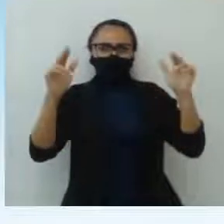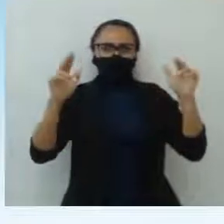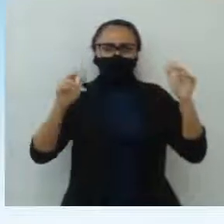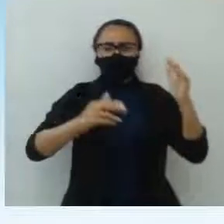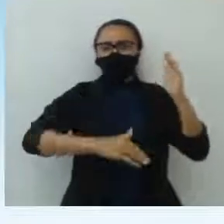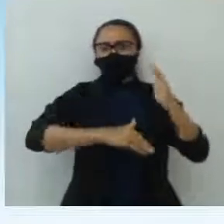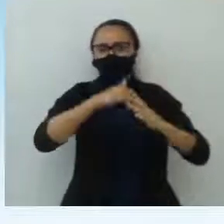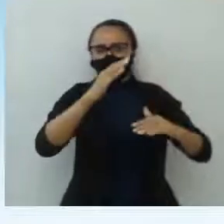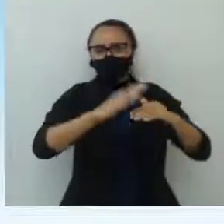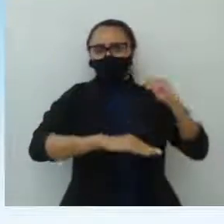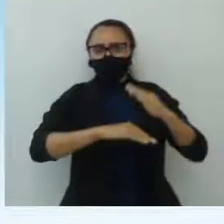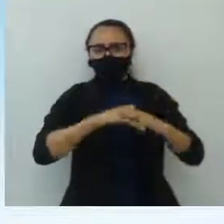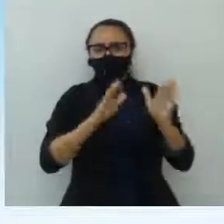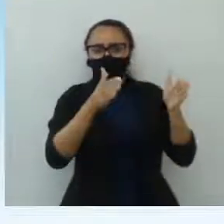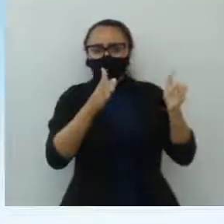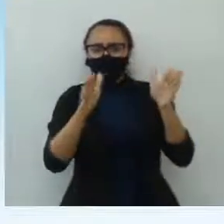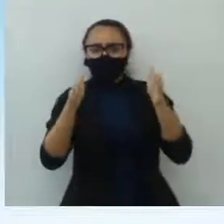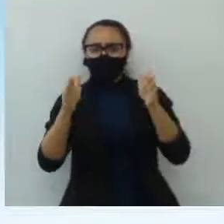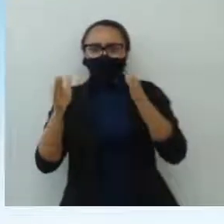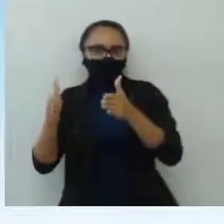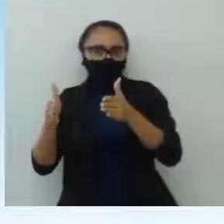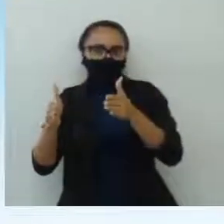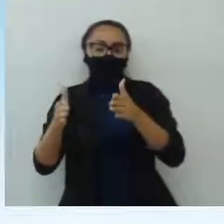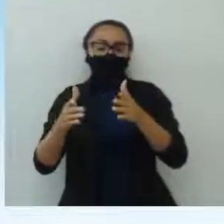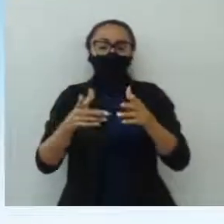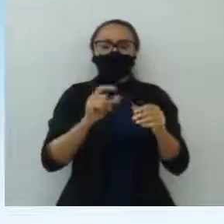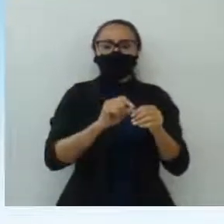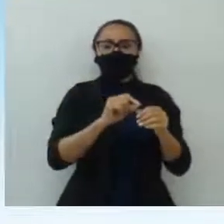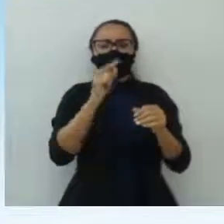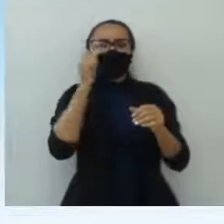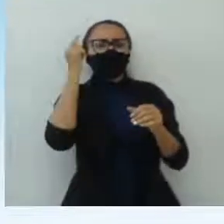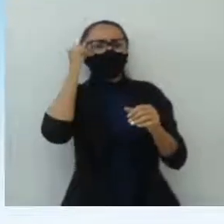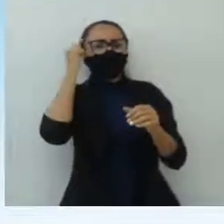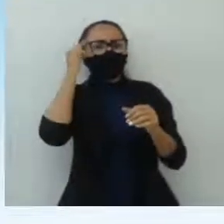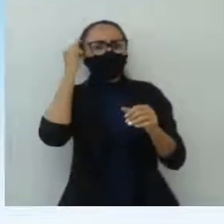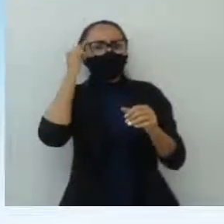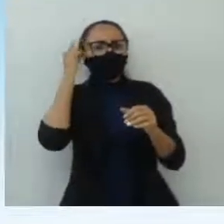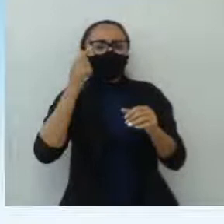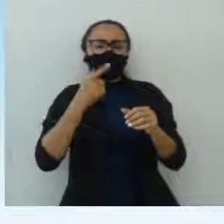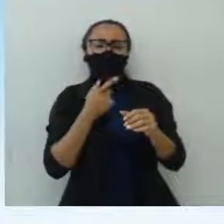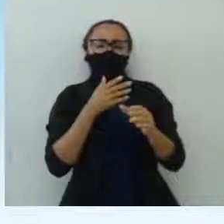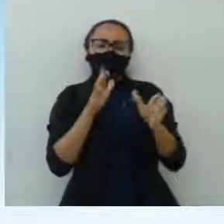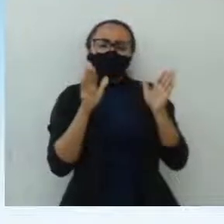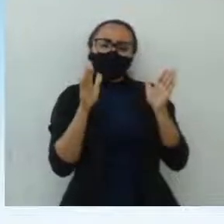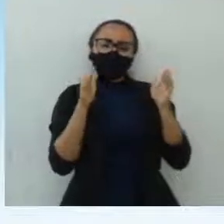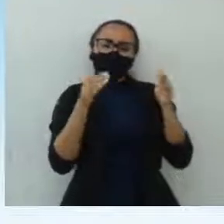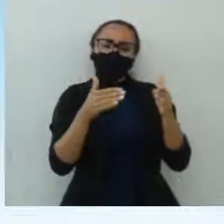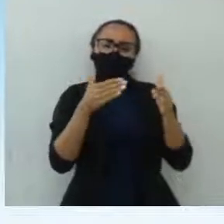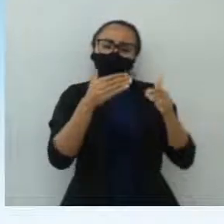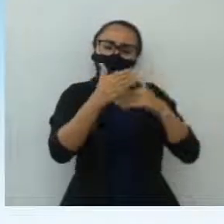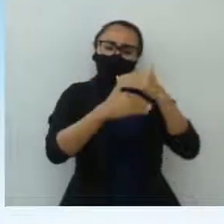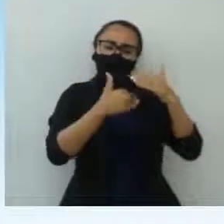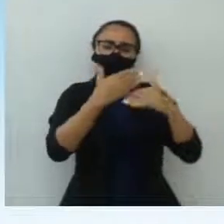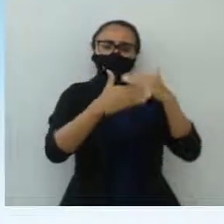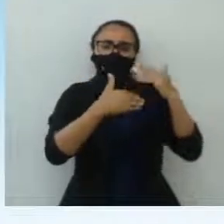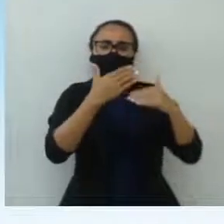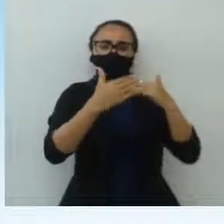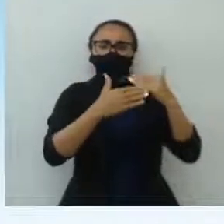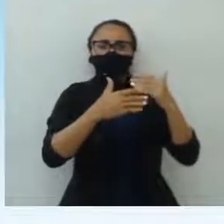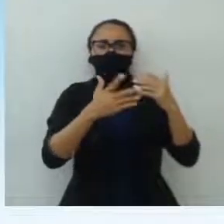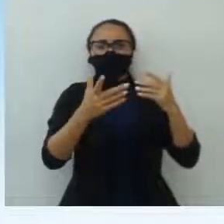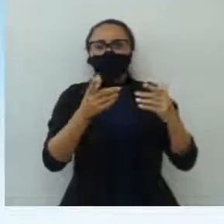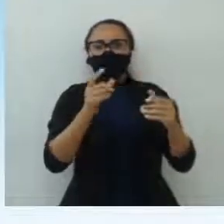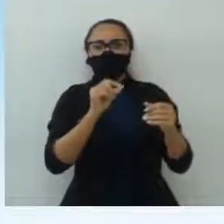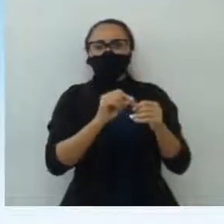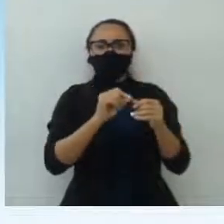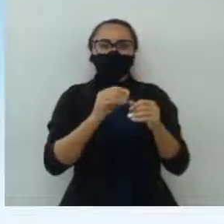tem a sua especificidade e ele é feito e pensado para um determinado processo do que faz